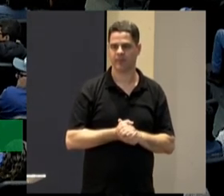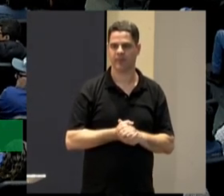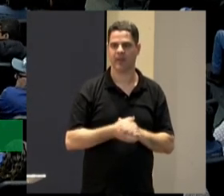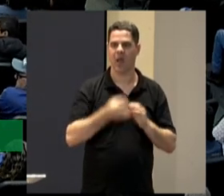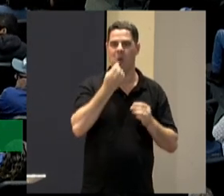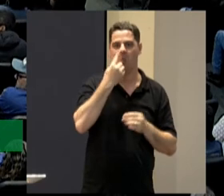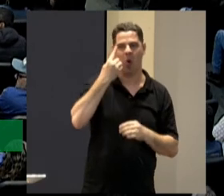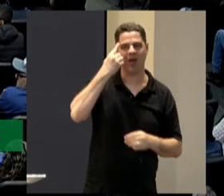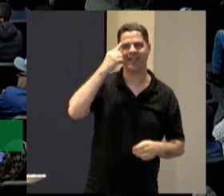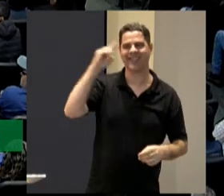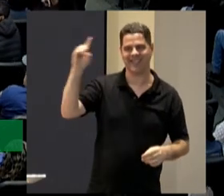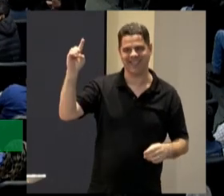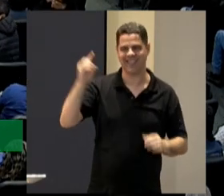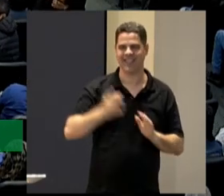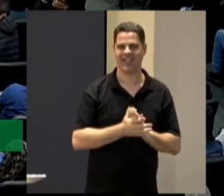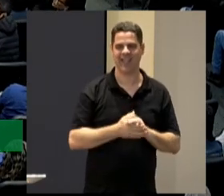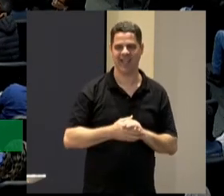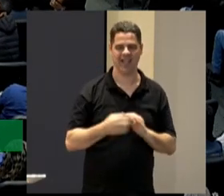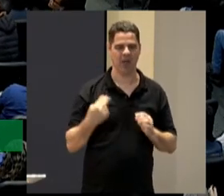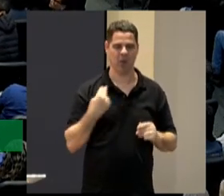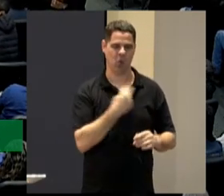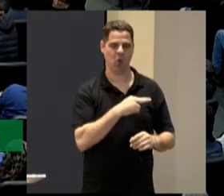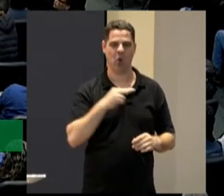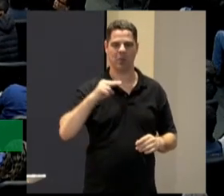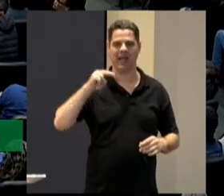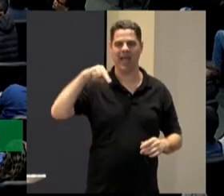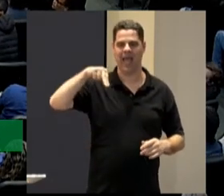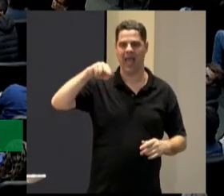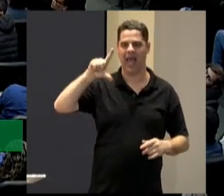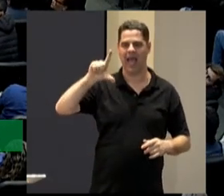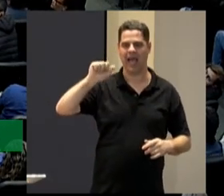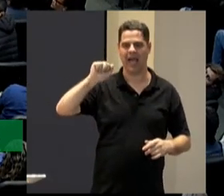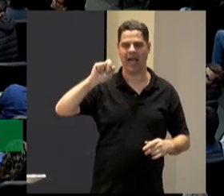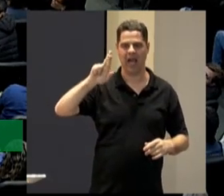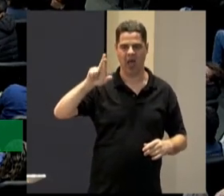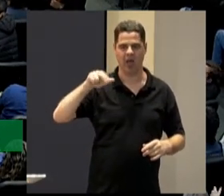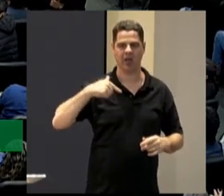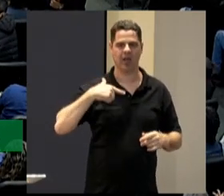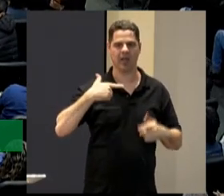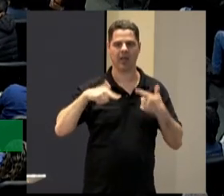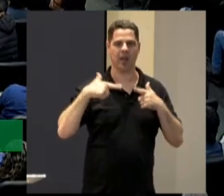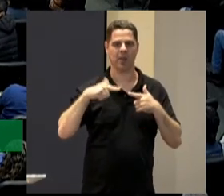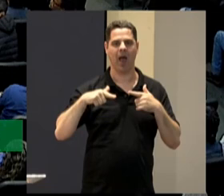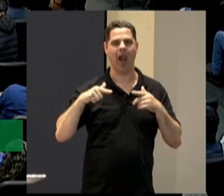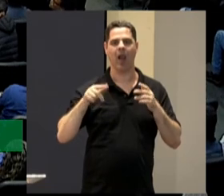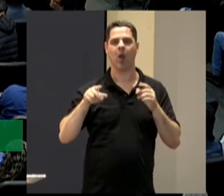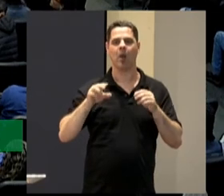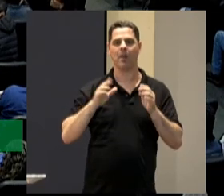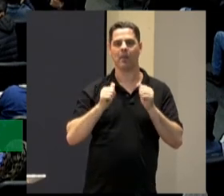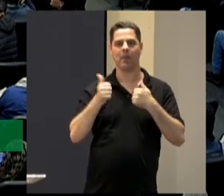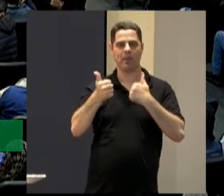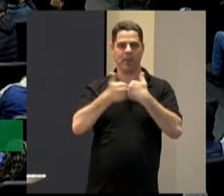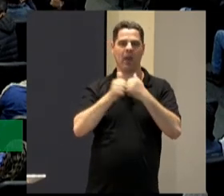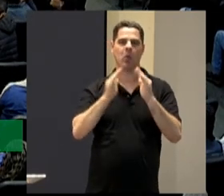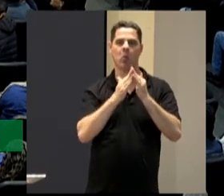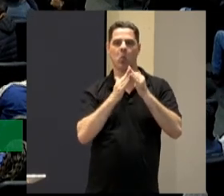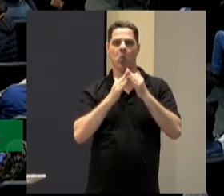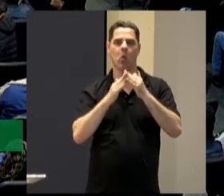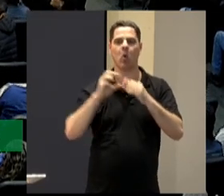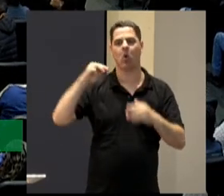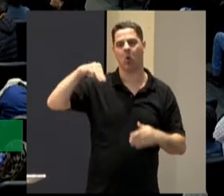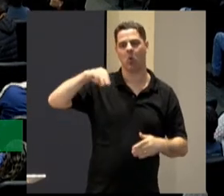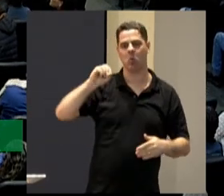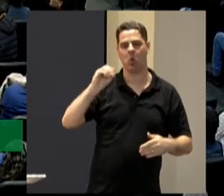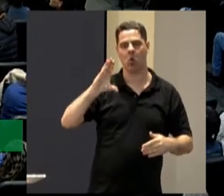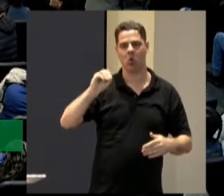Bom dia, eu sou a Laura, trabalho na instituição ACAM, ali no Morro do Mocotó. E eu queria, também sou